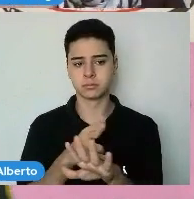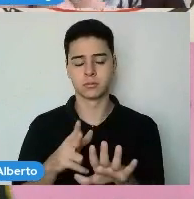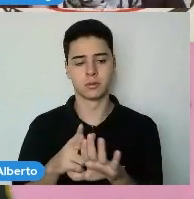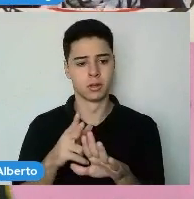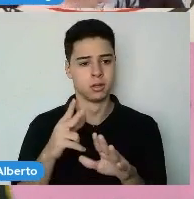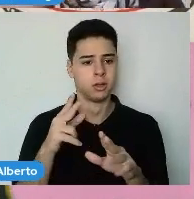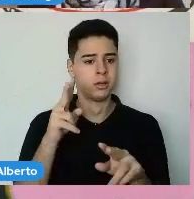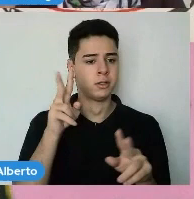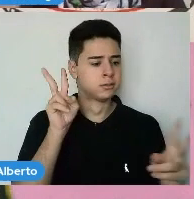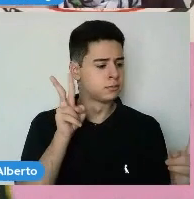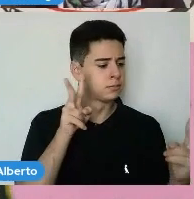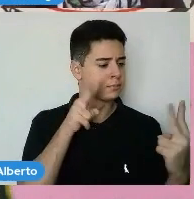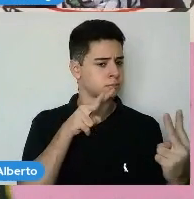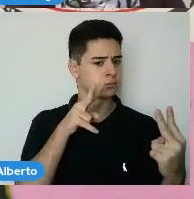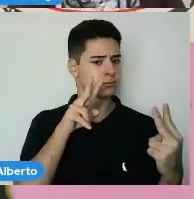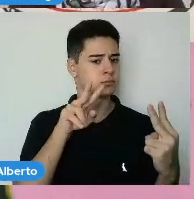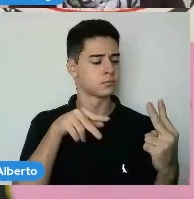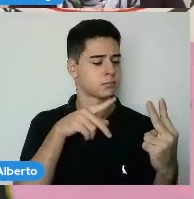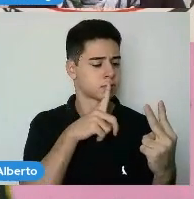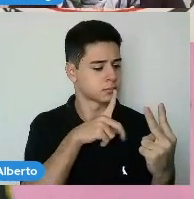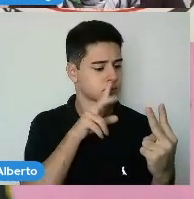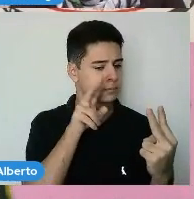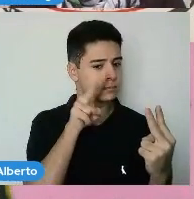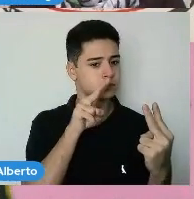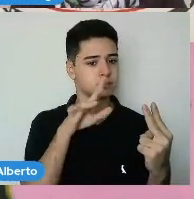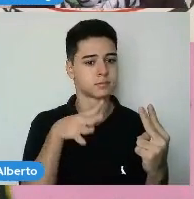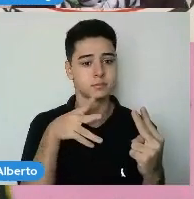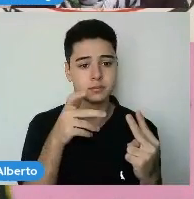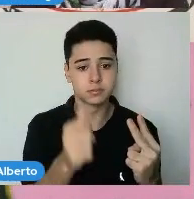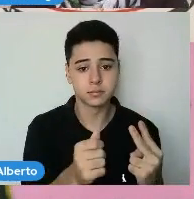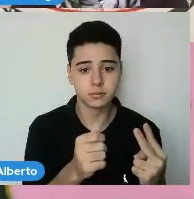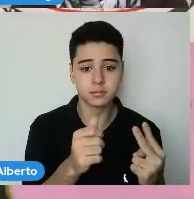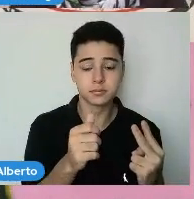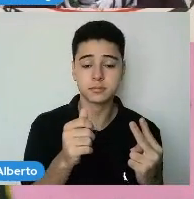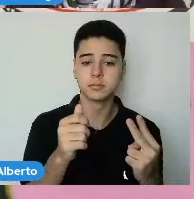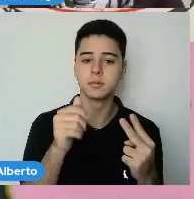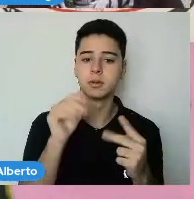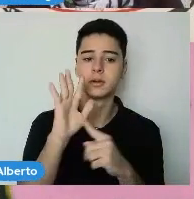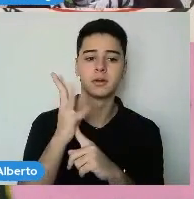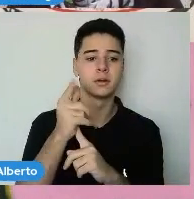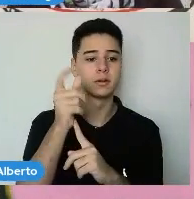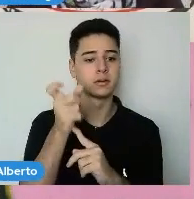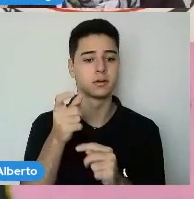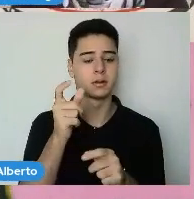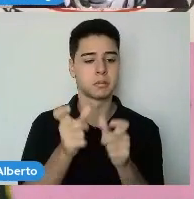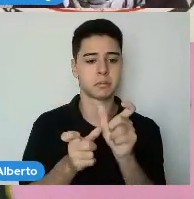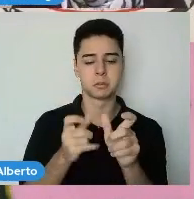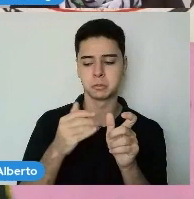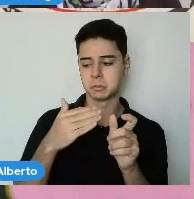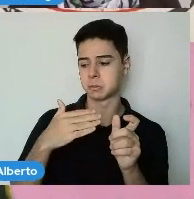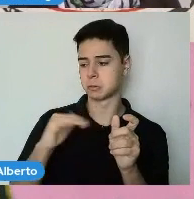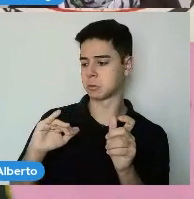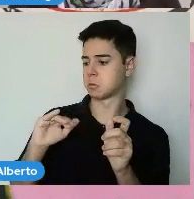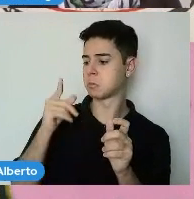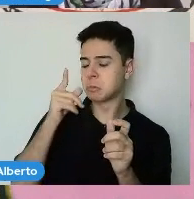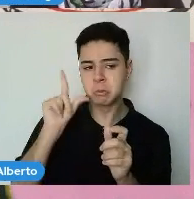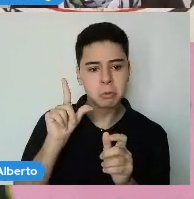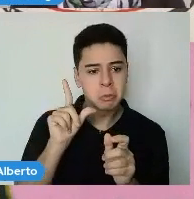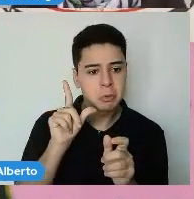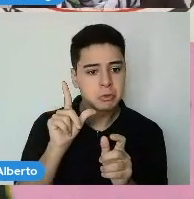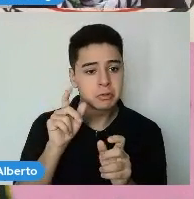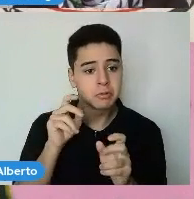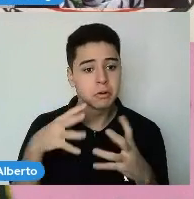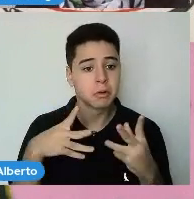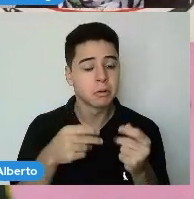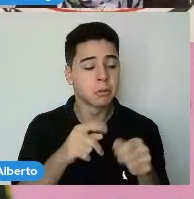troca, né, de troca silenciosa com a artista, até gente que ficava incomodada, gente que não conseguia ficar